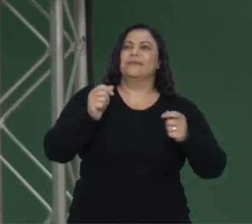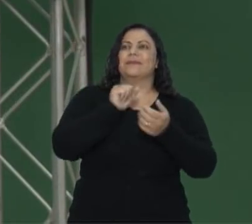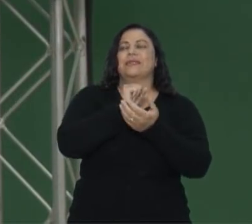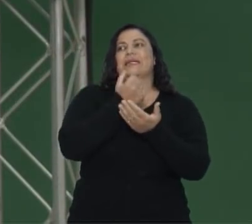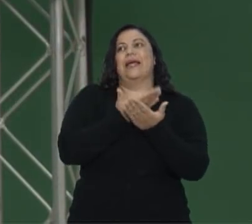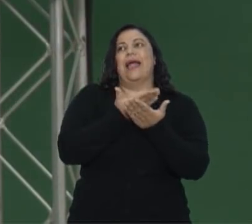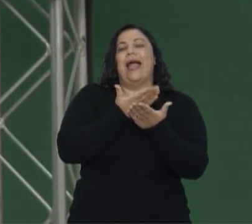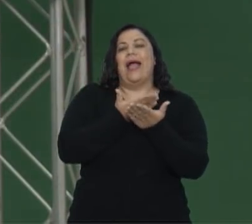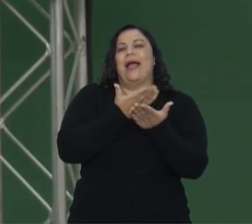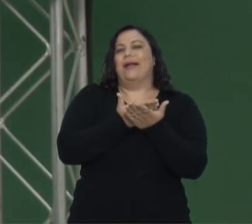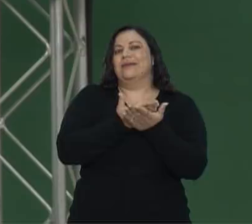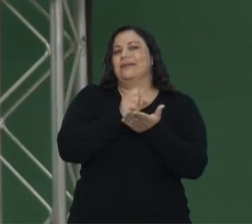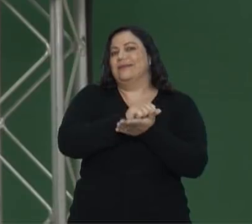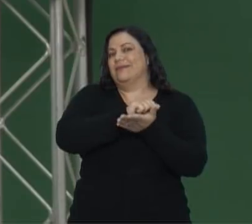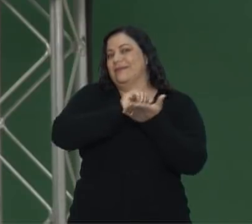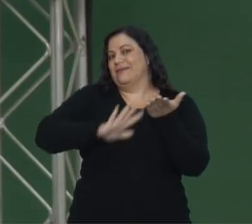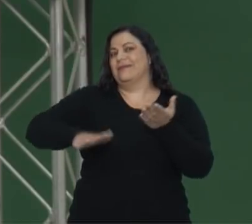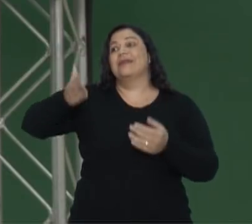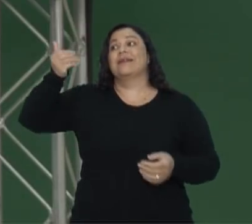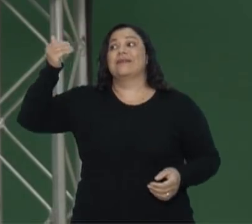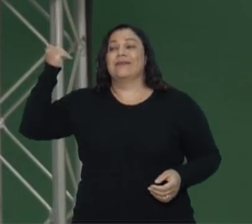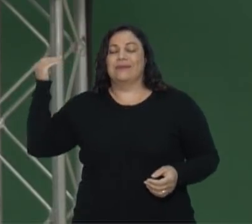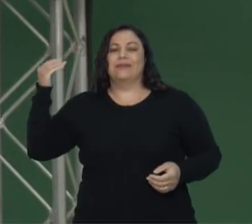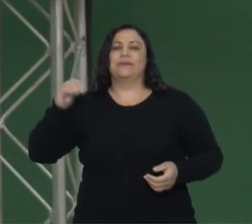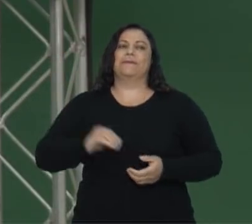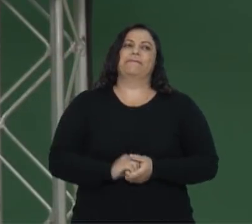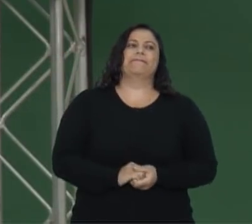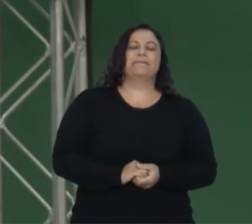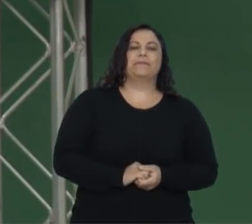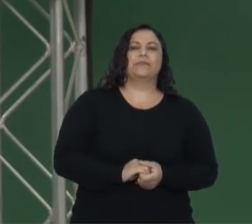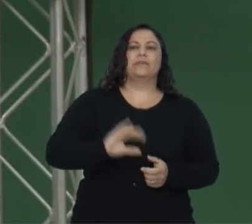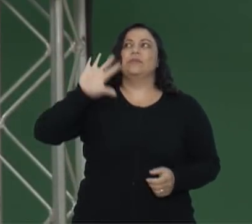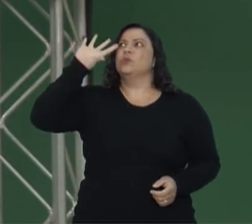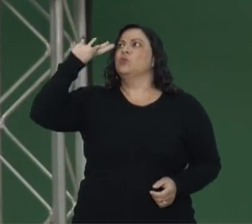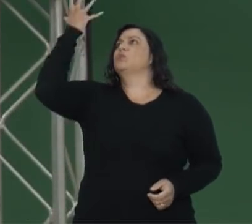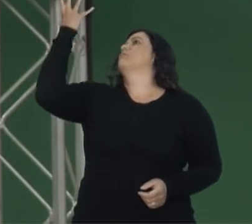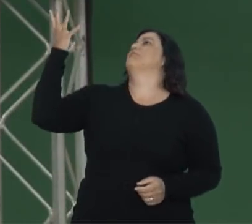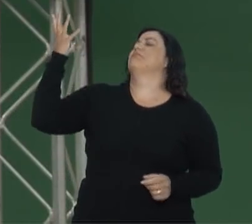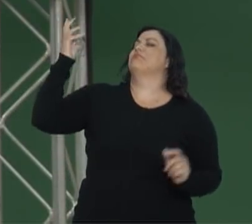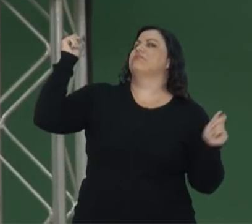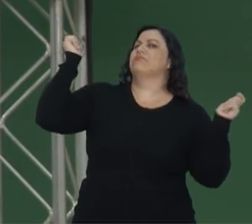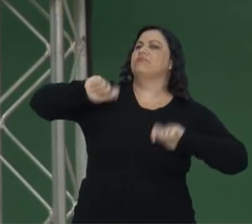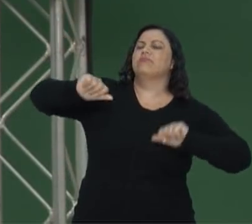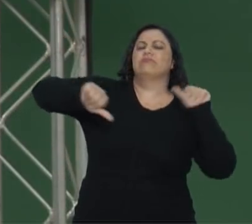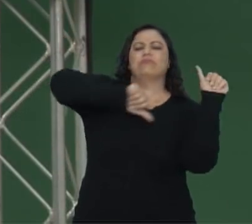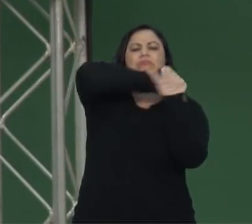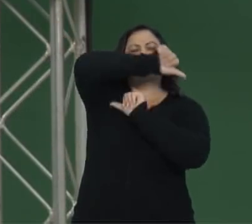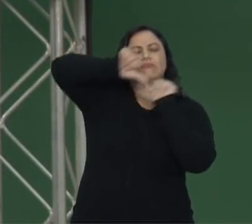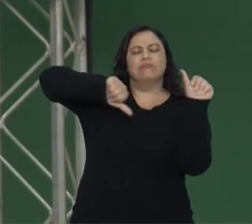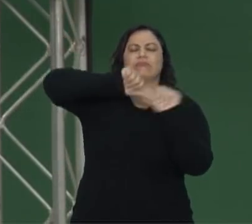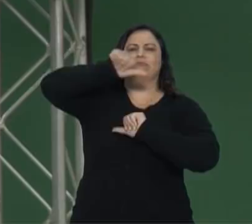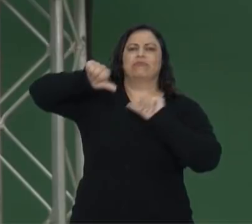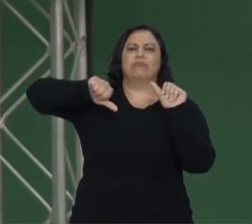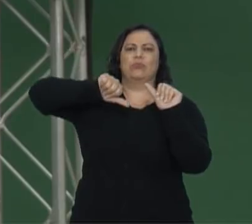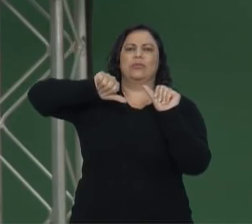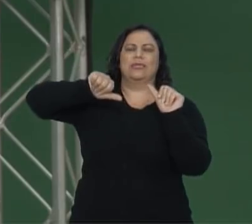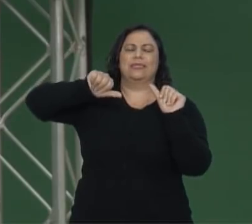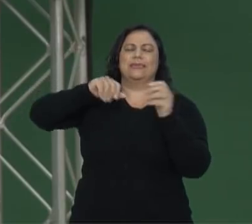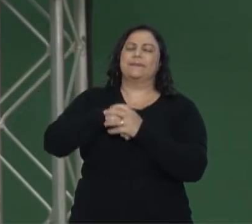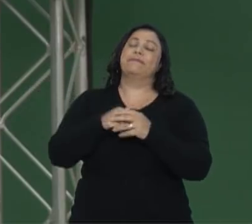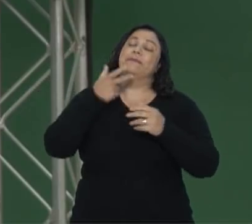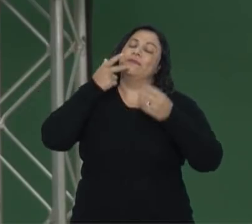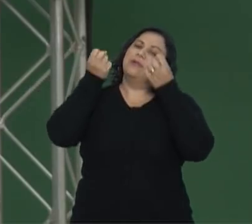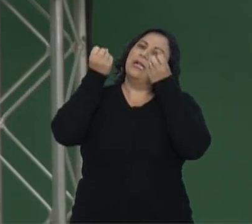anterior. Então eu mostrei na aula anterior fenômenos físicos e químicos na natureza. Falamos do ciclo